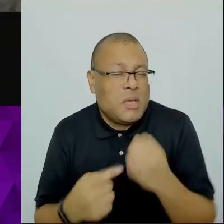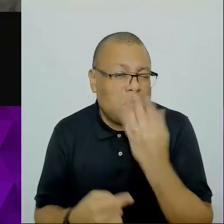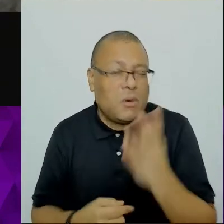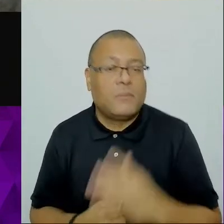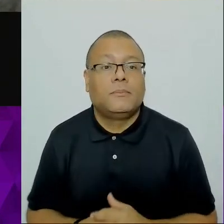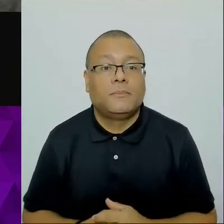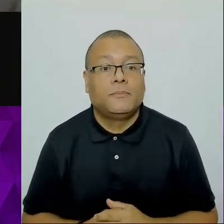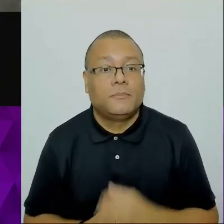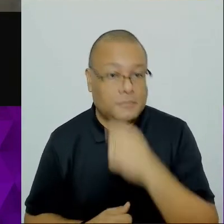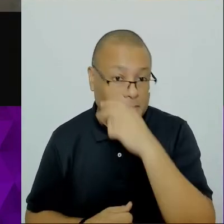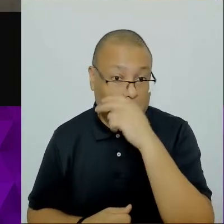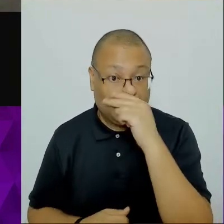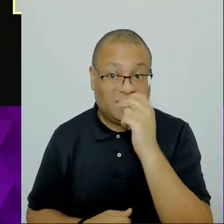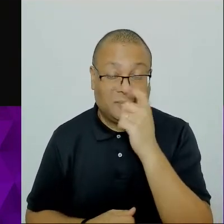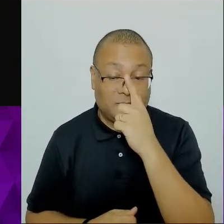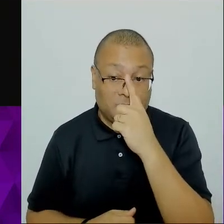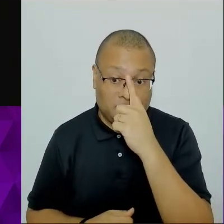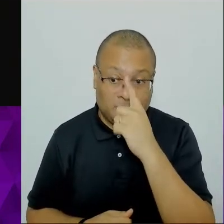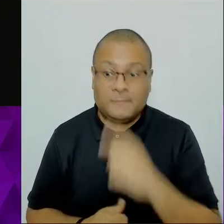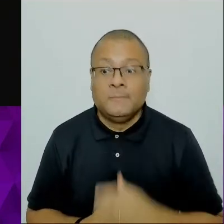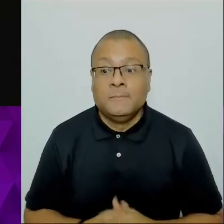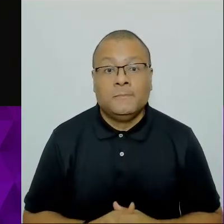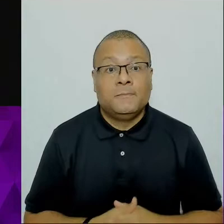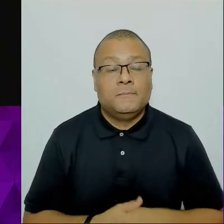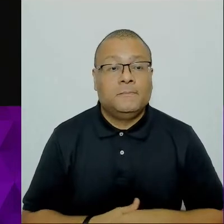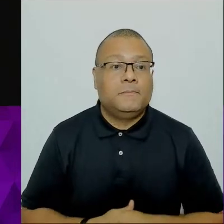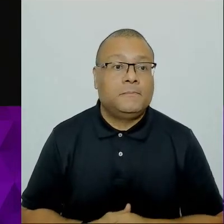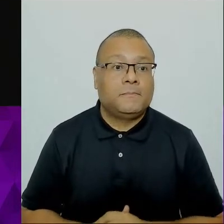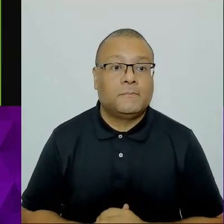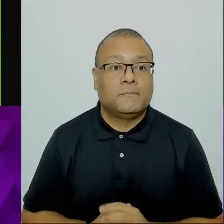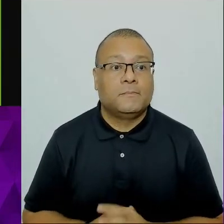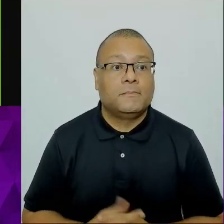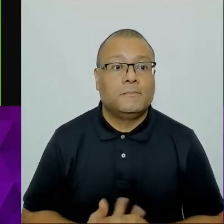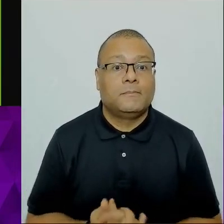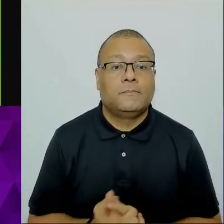a tela aqui. Por favor.